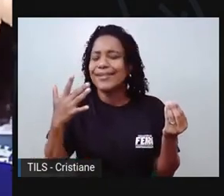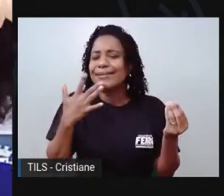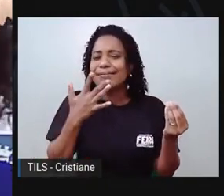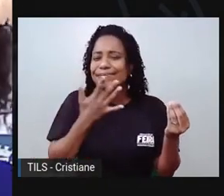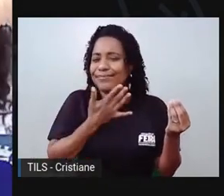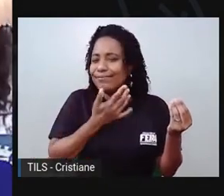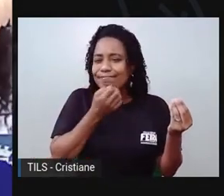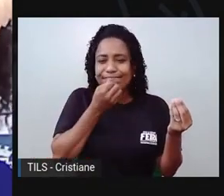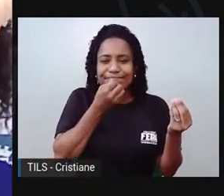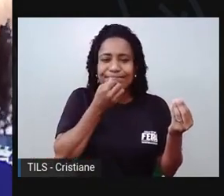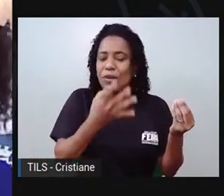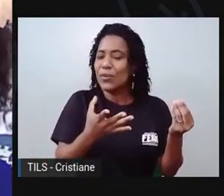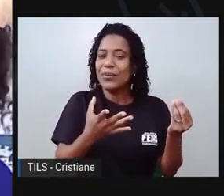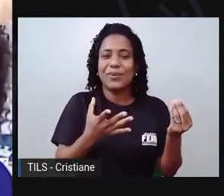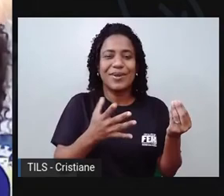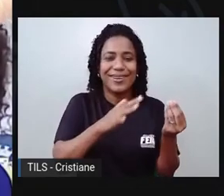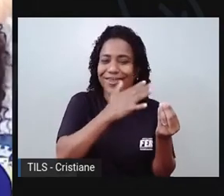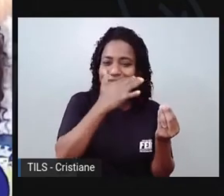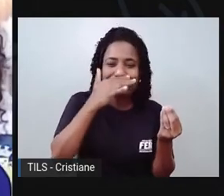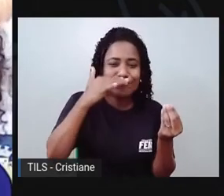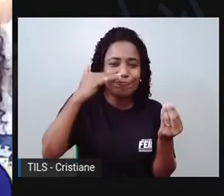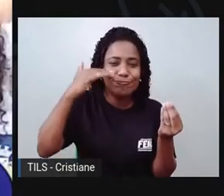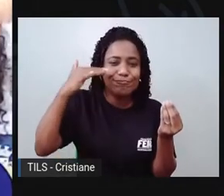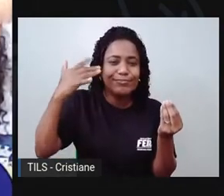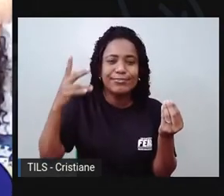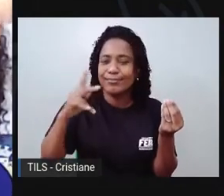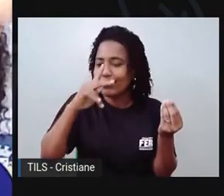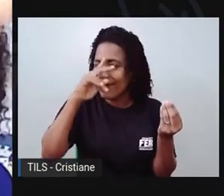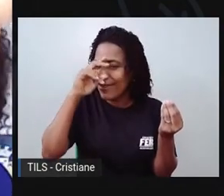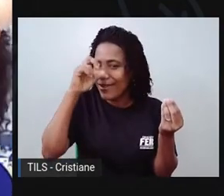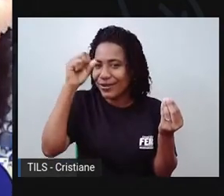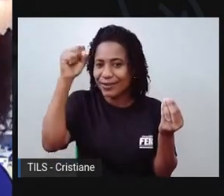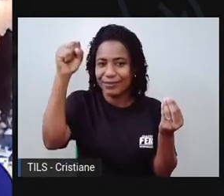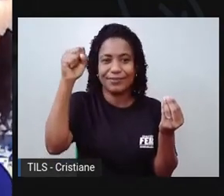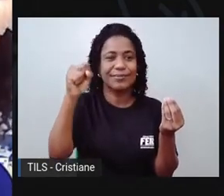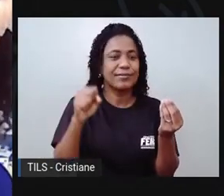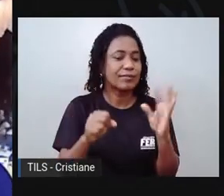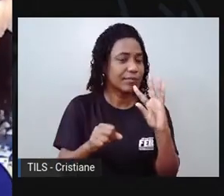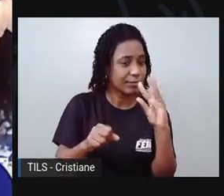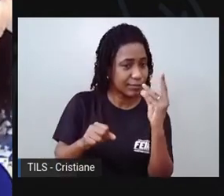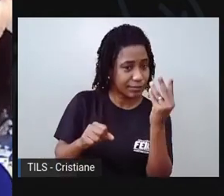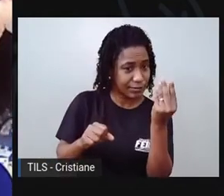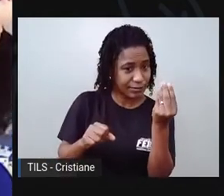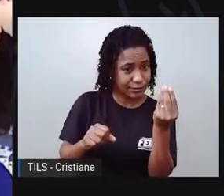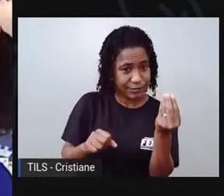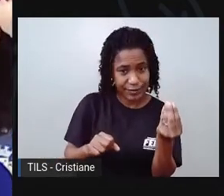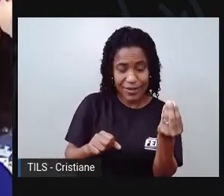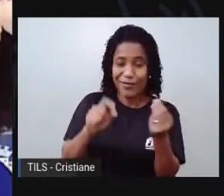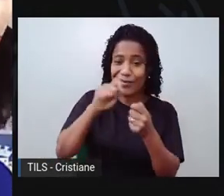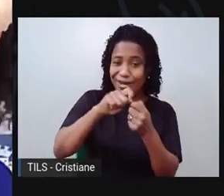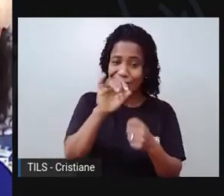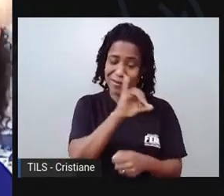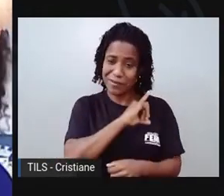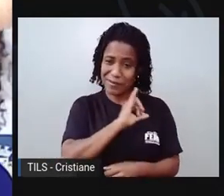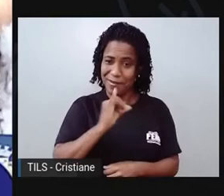Elas são muito perfumadas, meninada. E as pessoas usam muito a rosa para fazer perfumes.